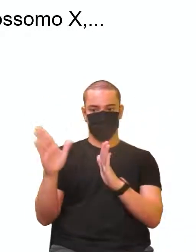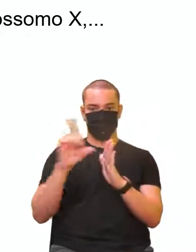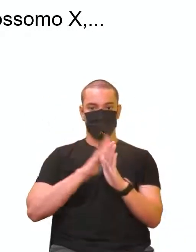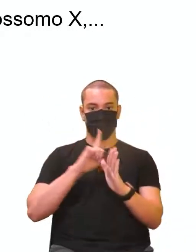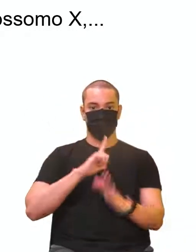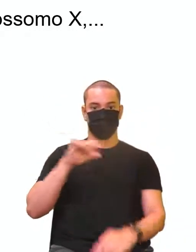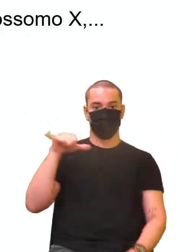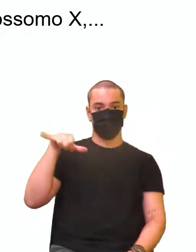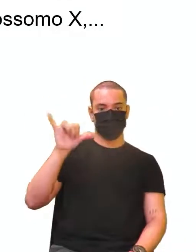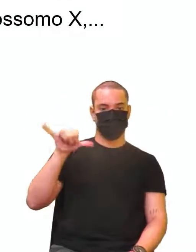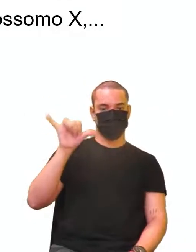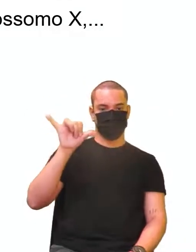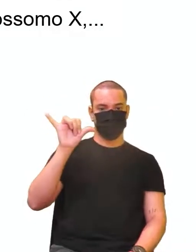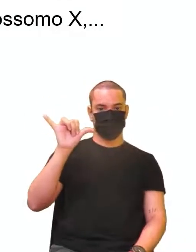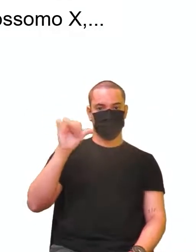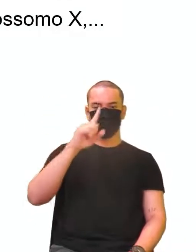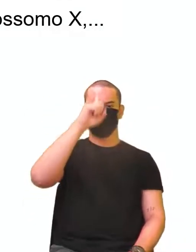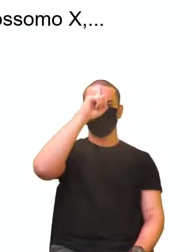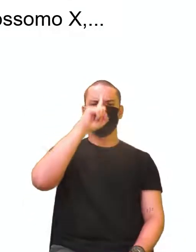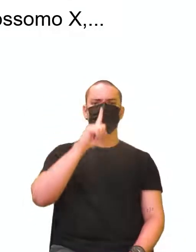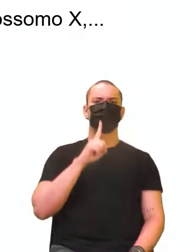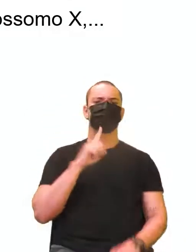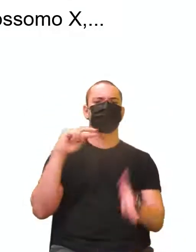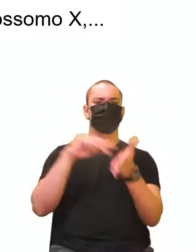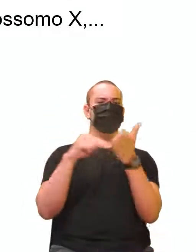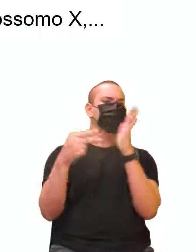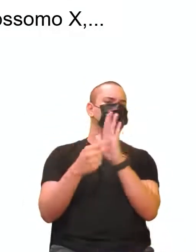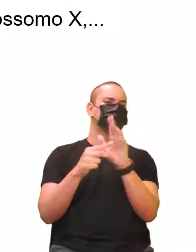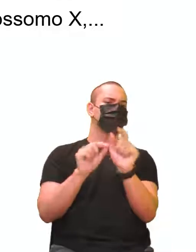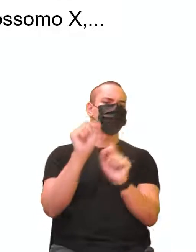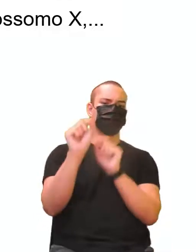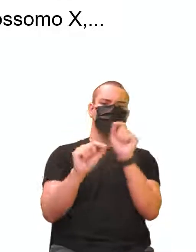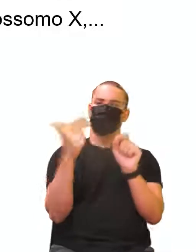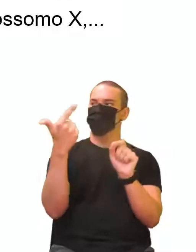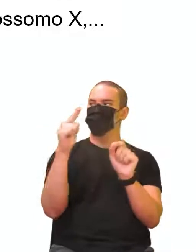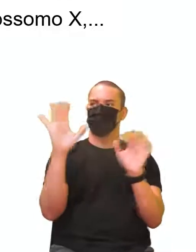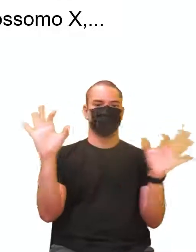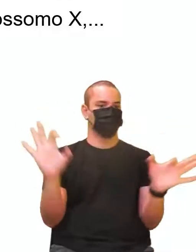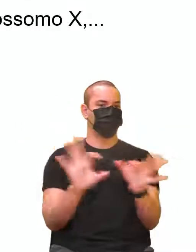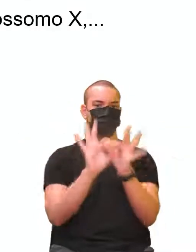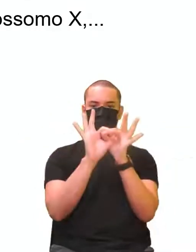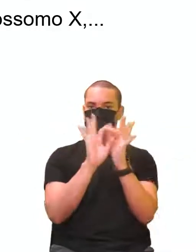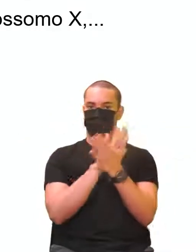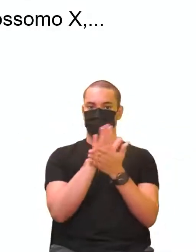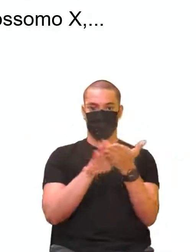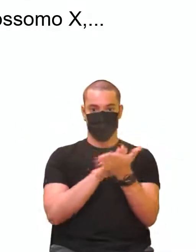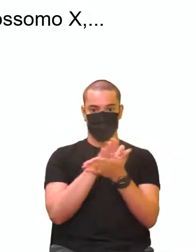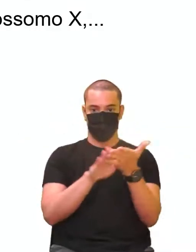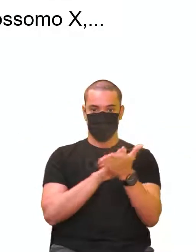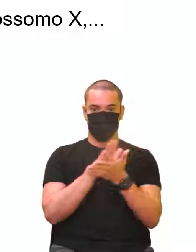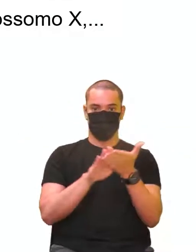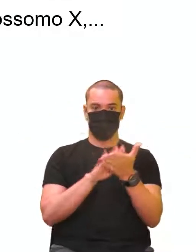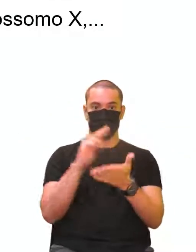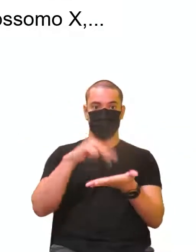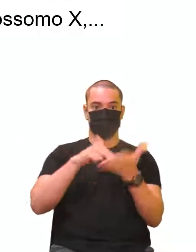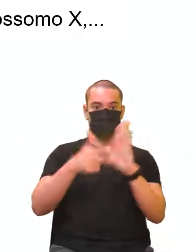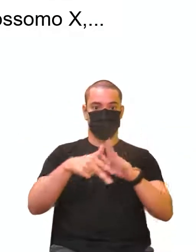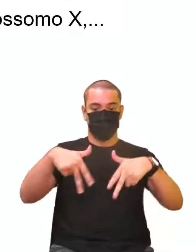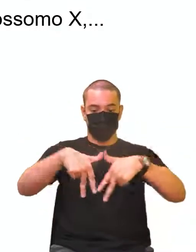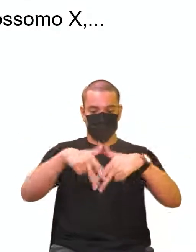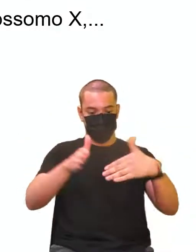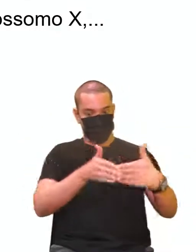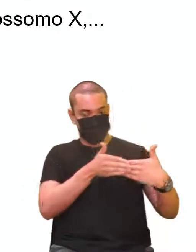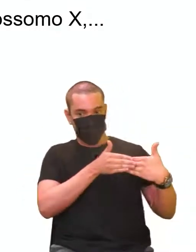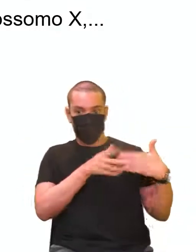no Y um trechozinho que também não tem correspondente no cromossomo X, que é a restrita ao